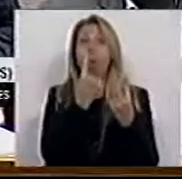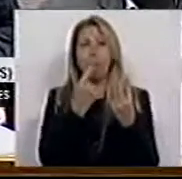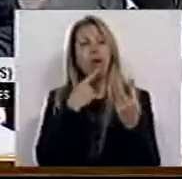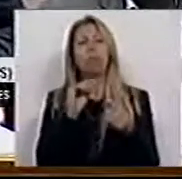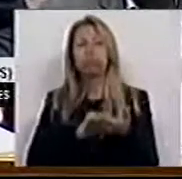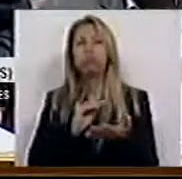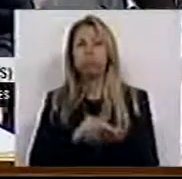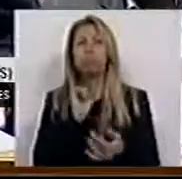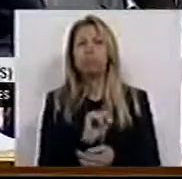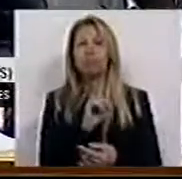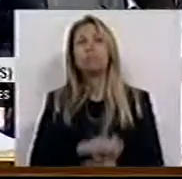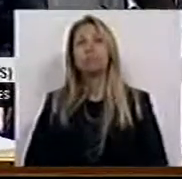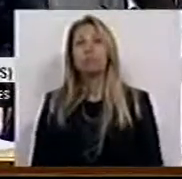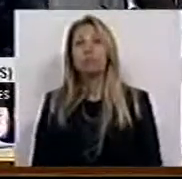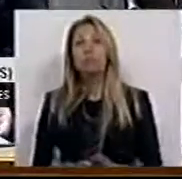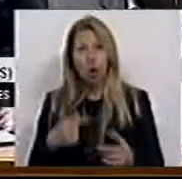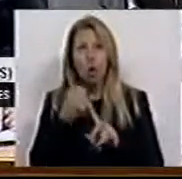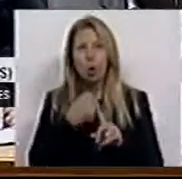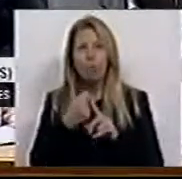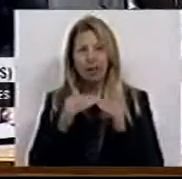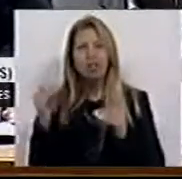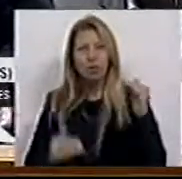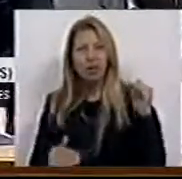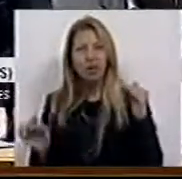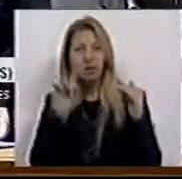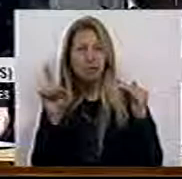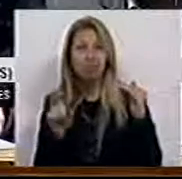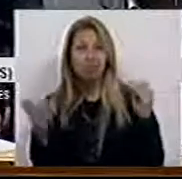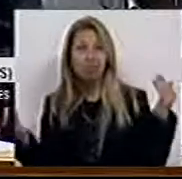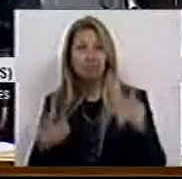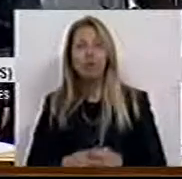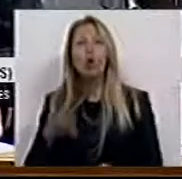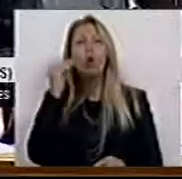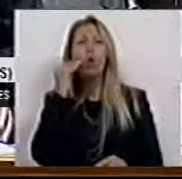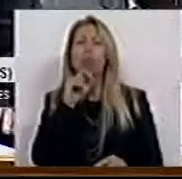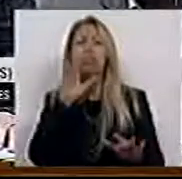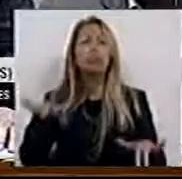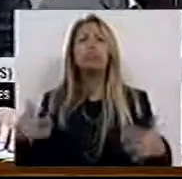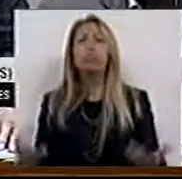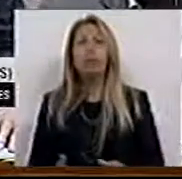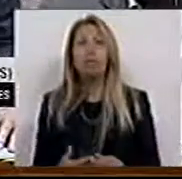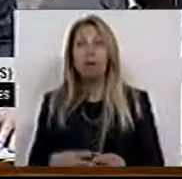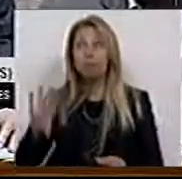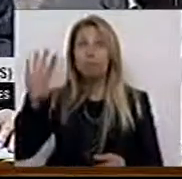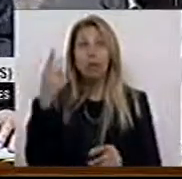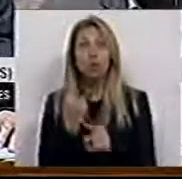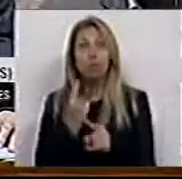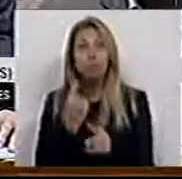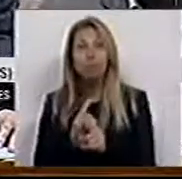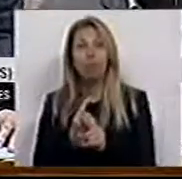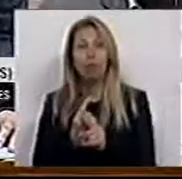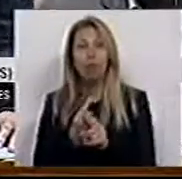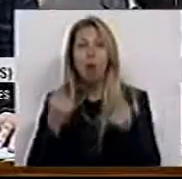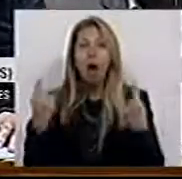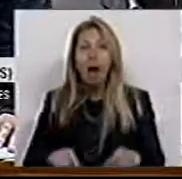de pobreza. Combate às desigualdades, Sr. Ministro. Como é que é possível que no mesmo país, onde